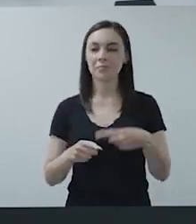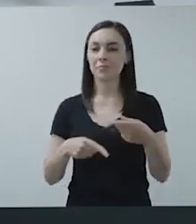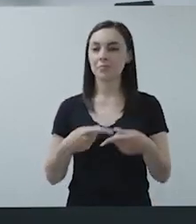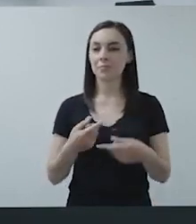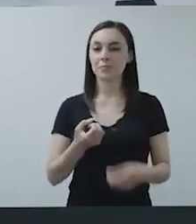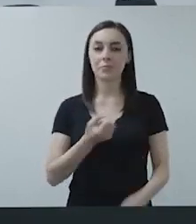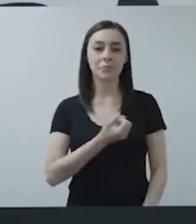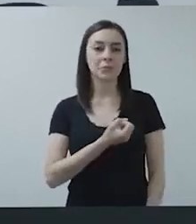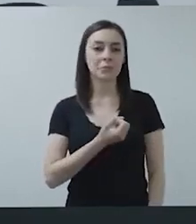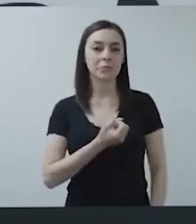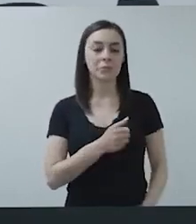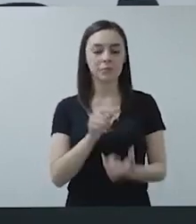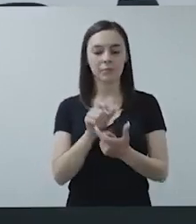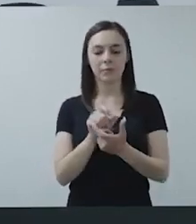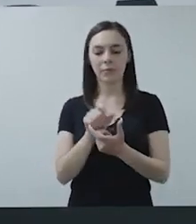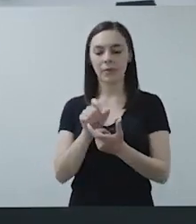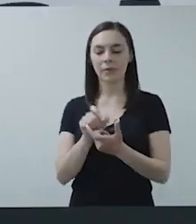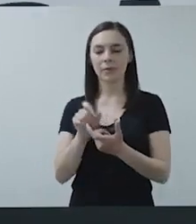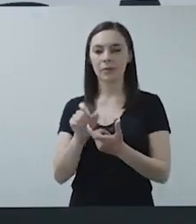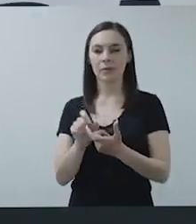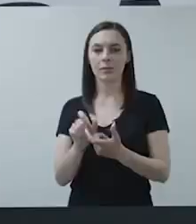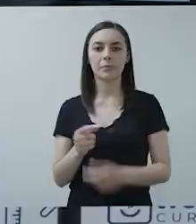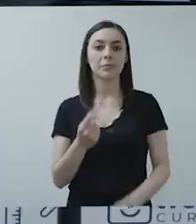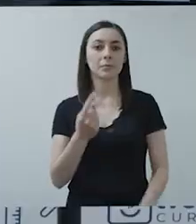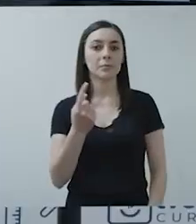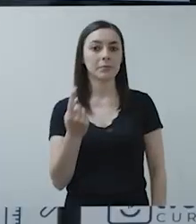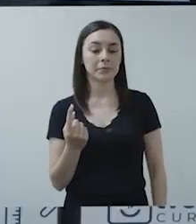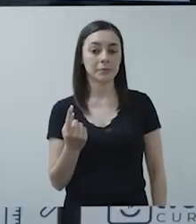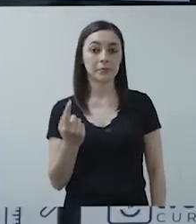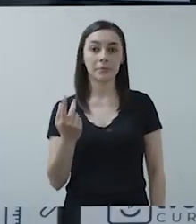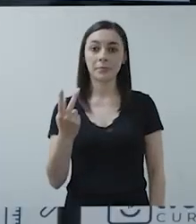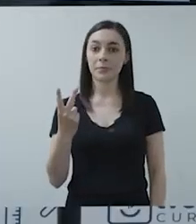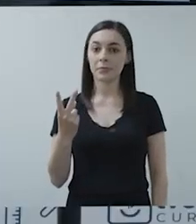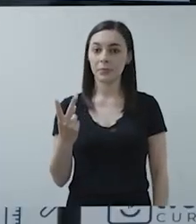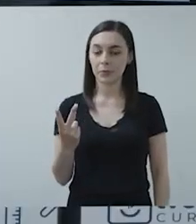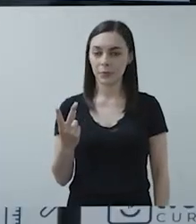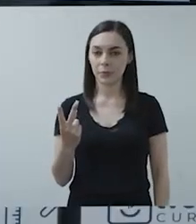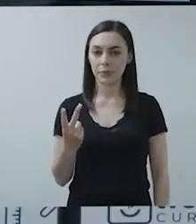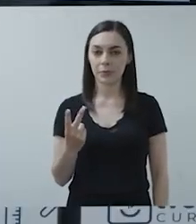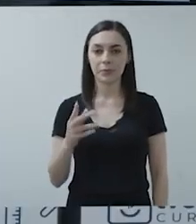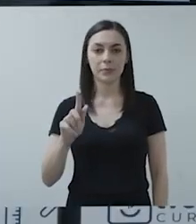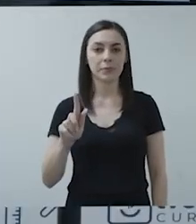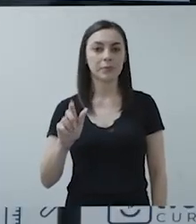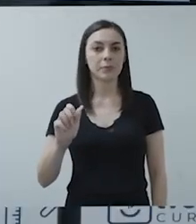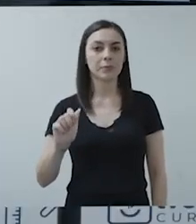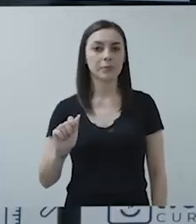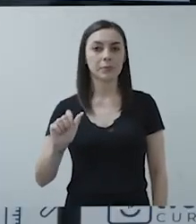de sílabas. Uma, duas, galo,